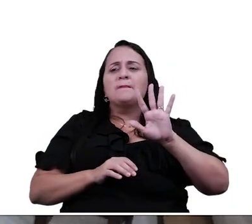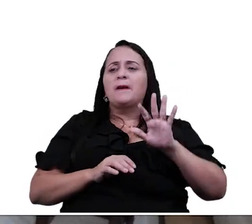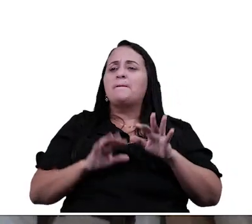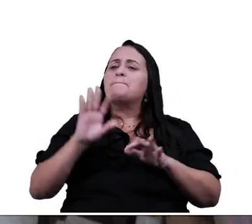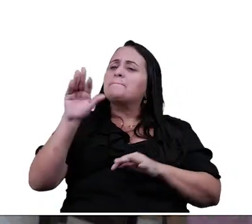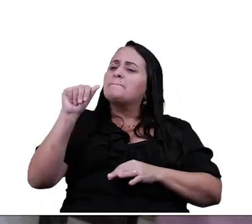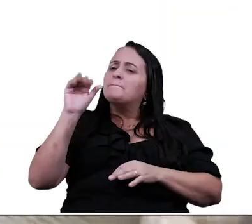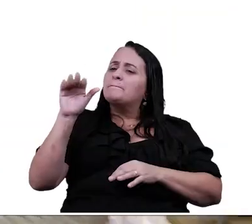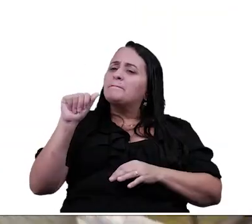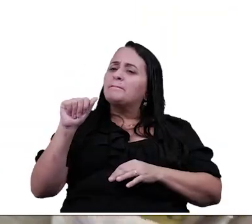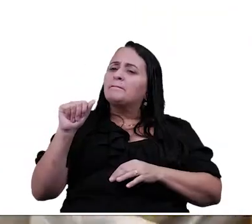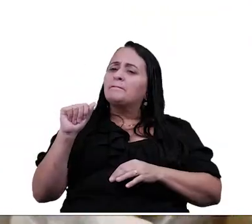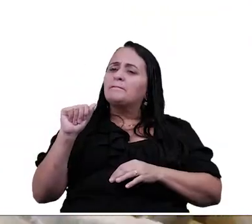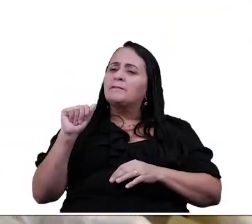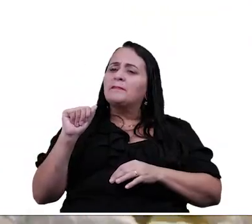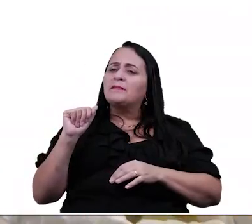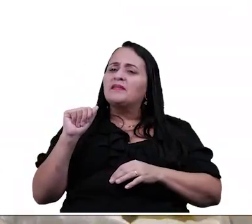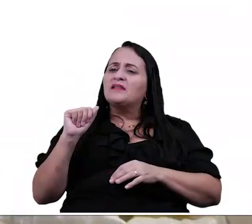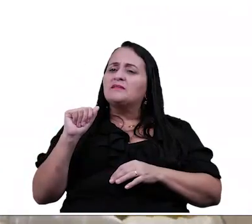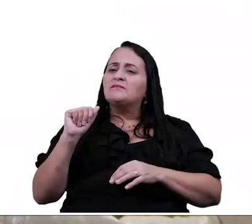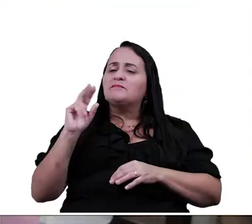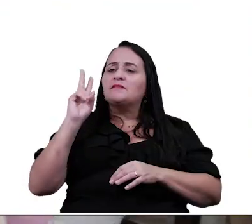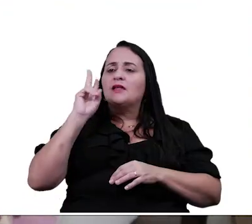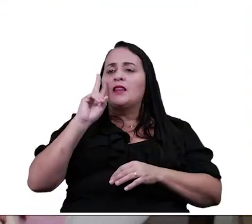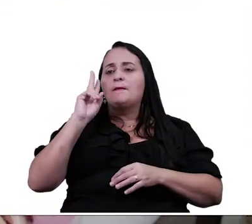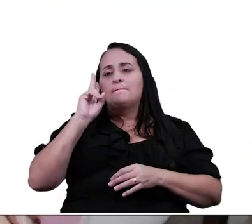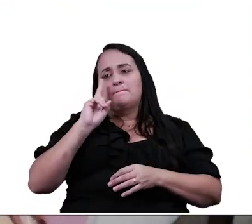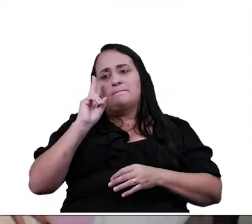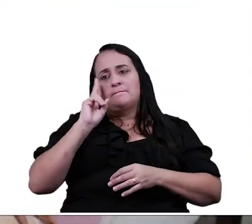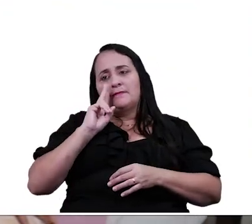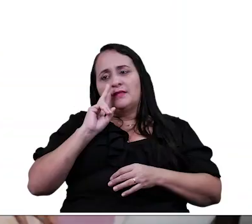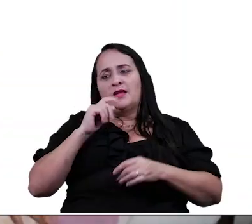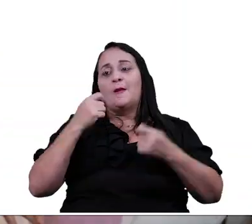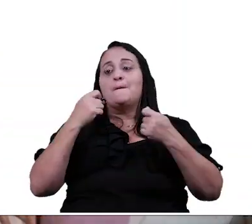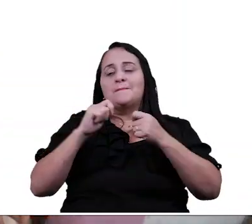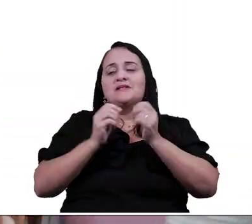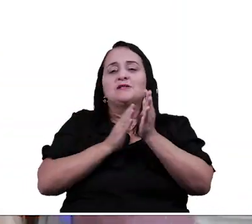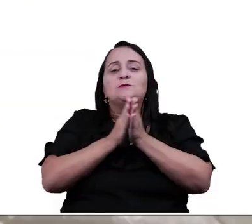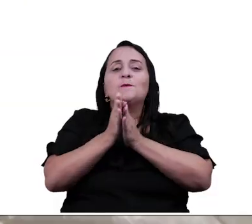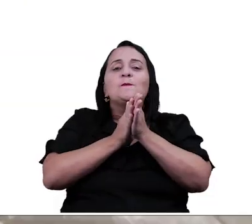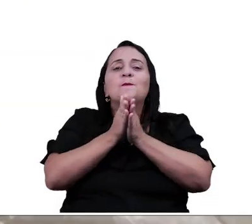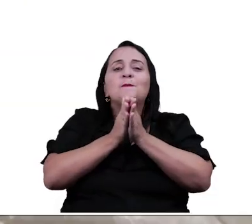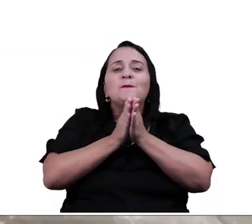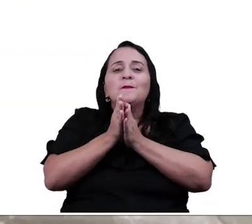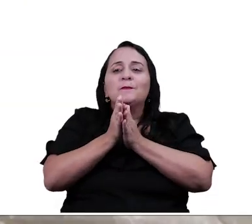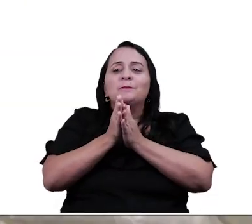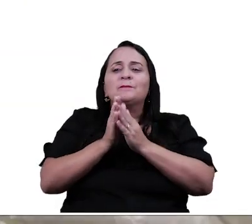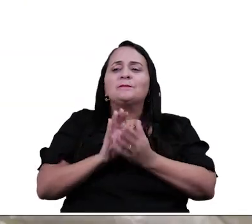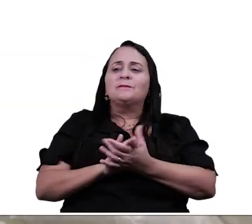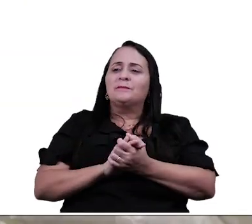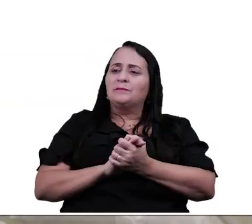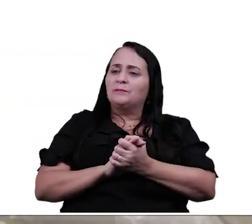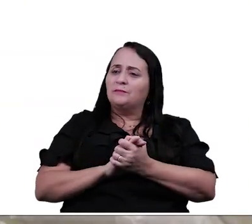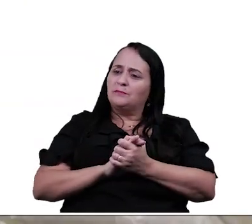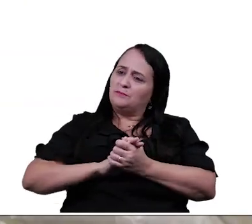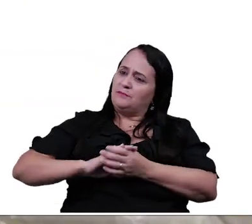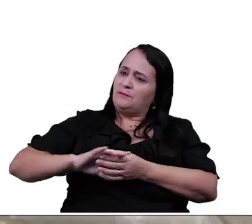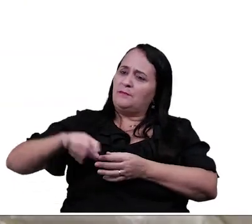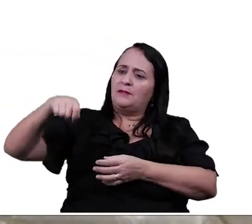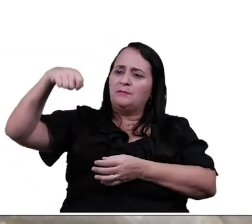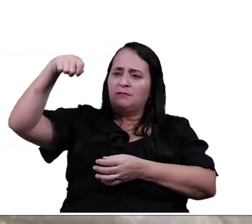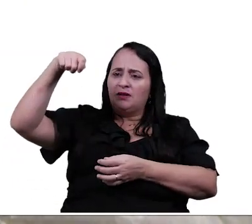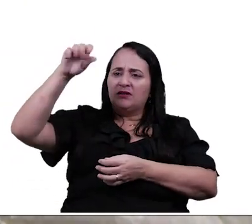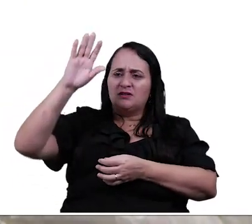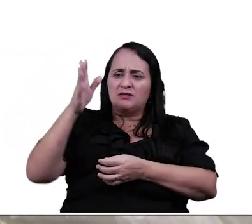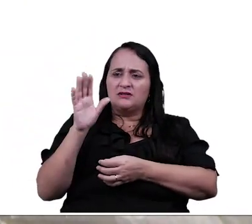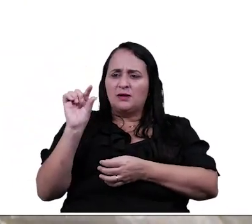peraí. Oi, meninas. Moça. Pois não. Lembrei, eu preciso de amendoim. Ah, tenho. Me dê essa embalagenzinha que já tá